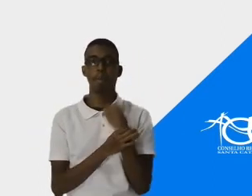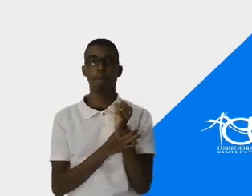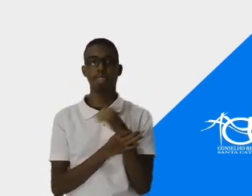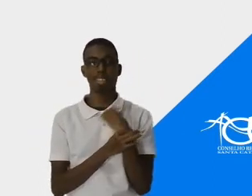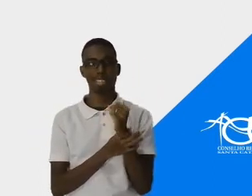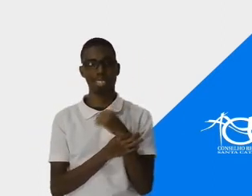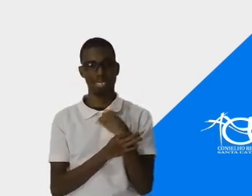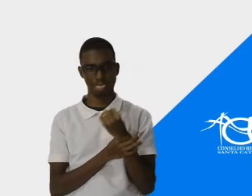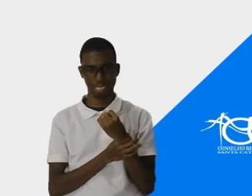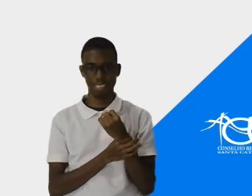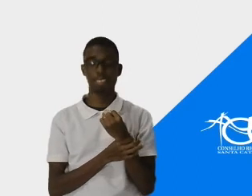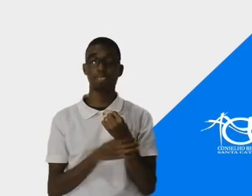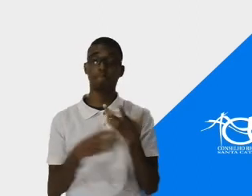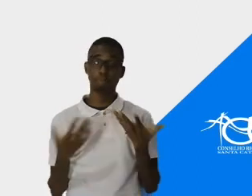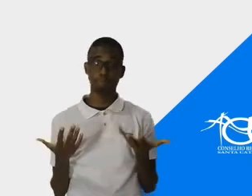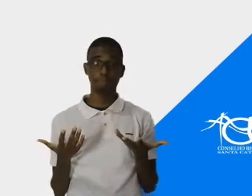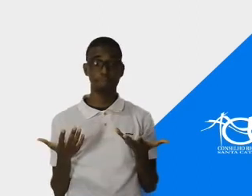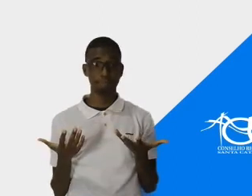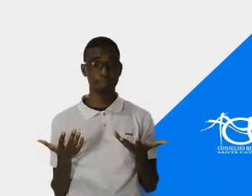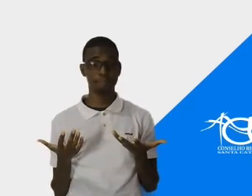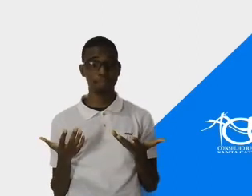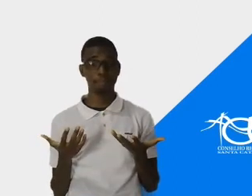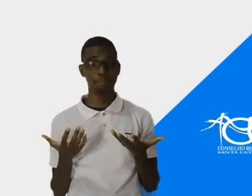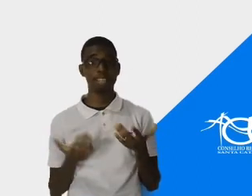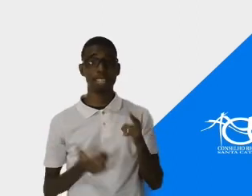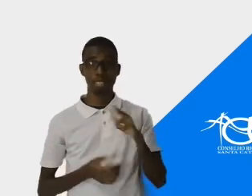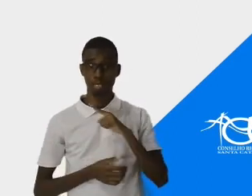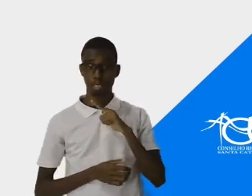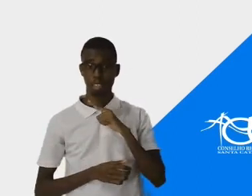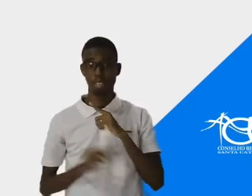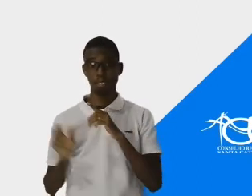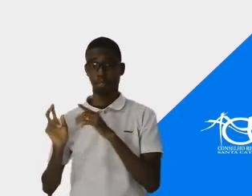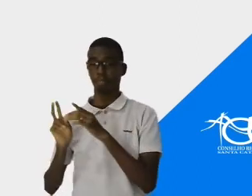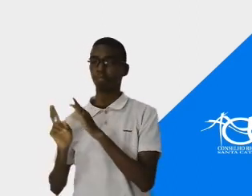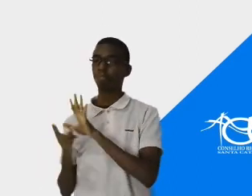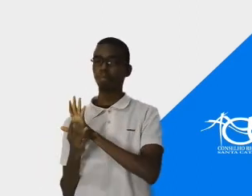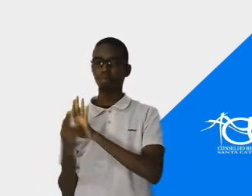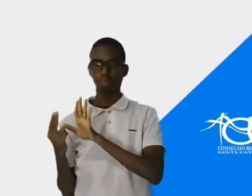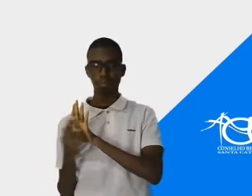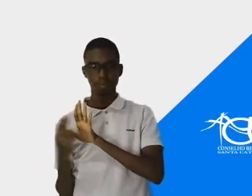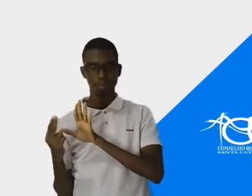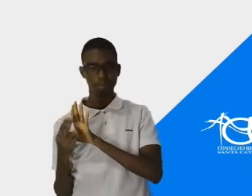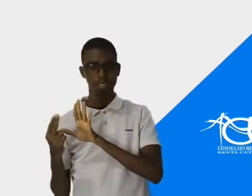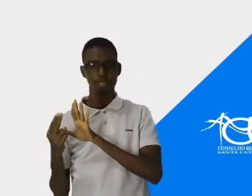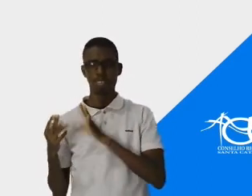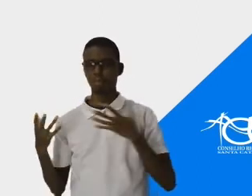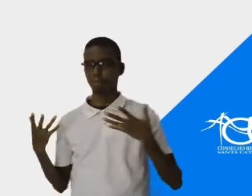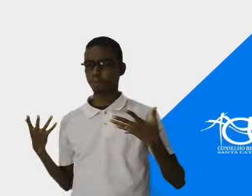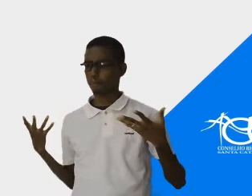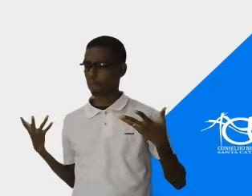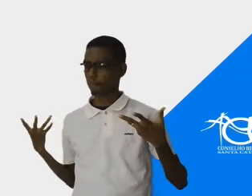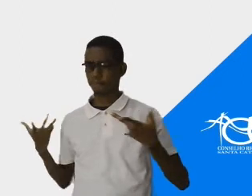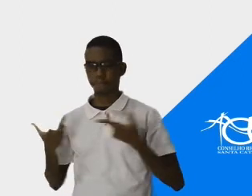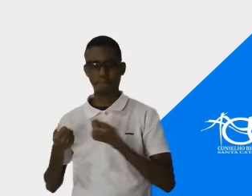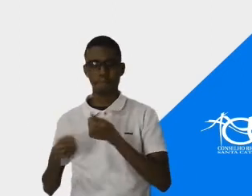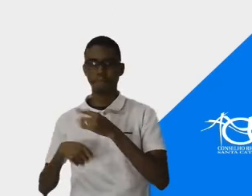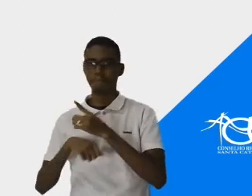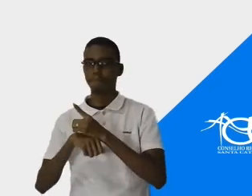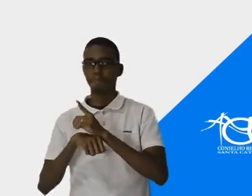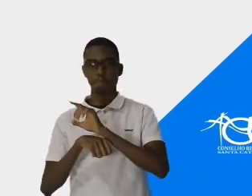Tem uma neuropsicóloga que é maravilhosa, que é incrível, a doutora Brenda Milner.